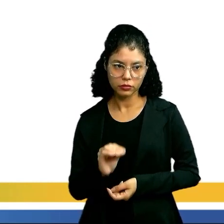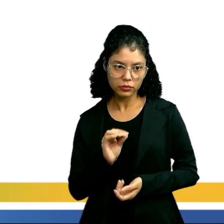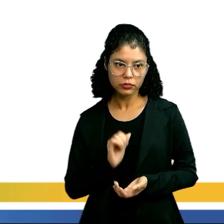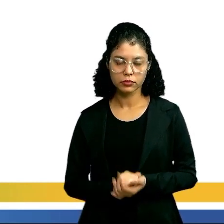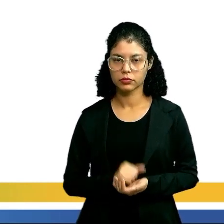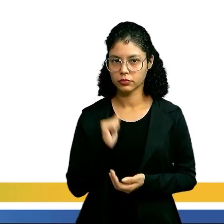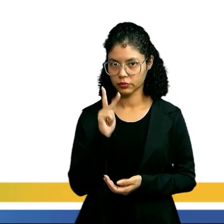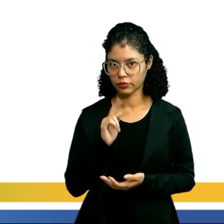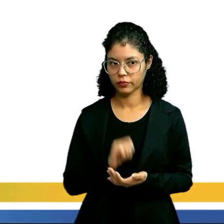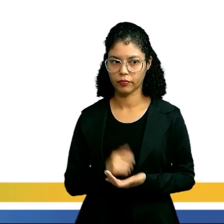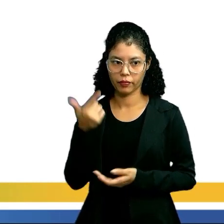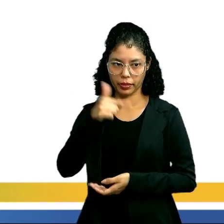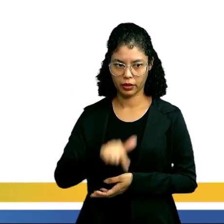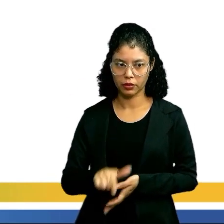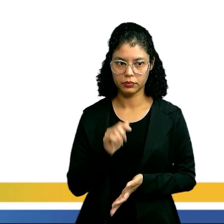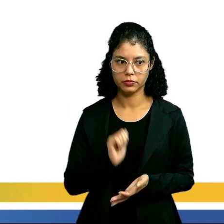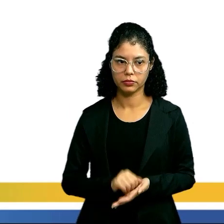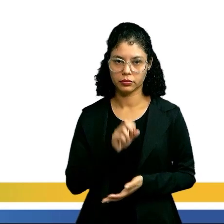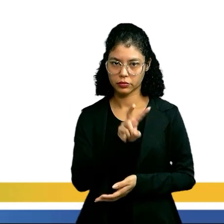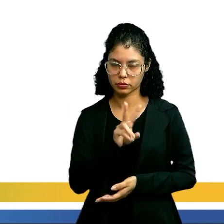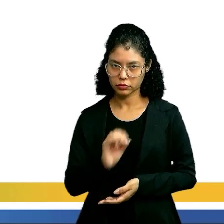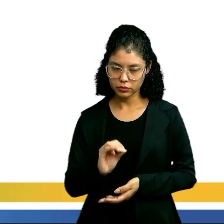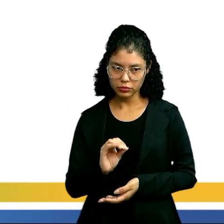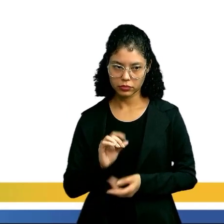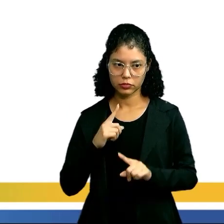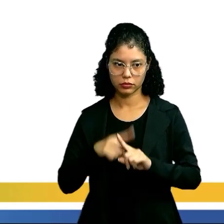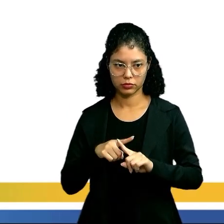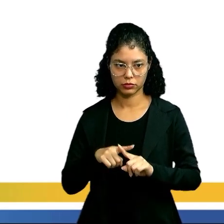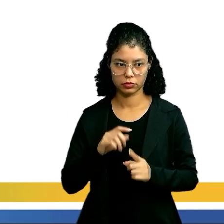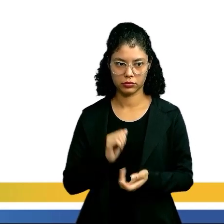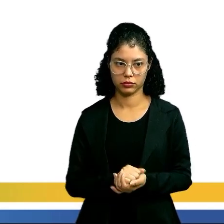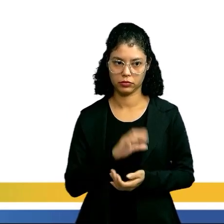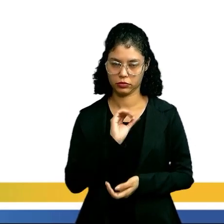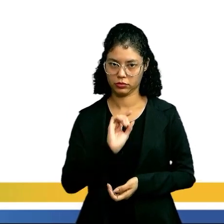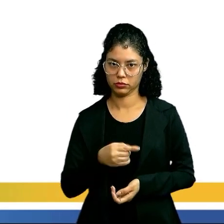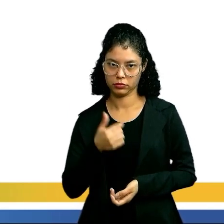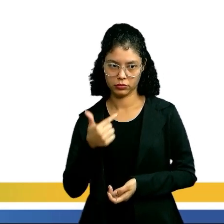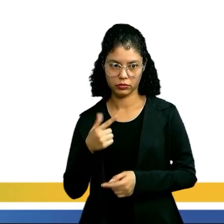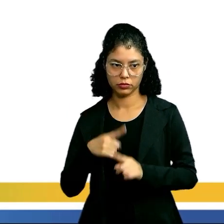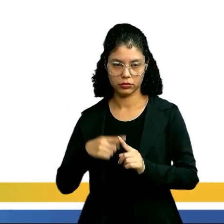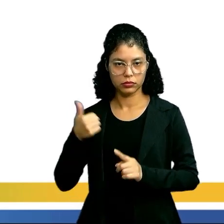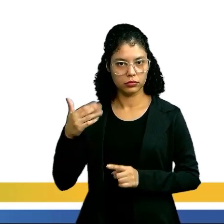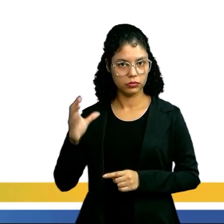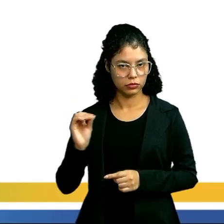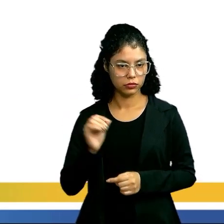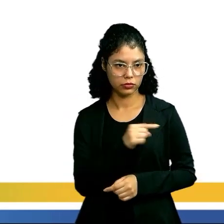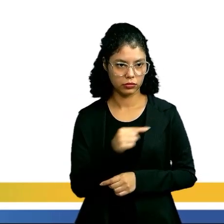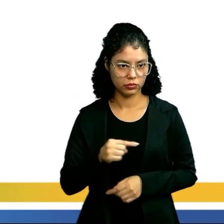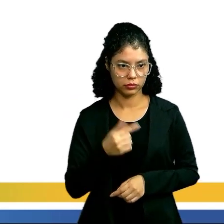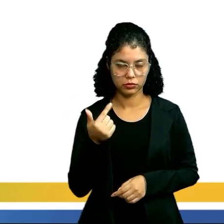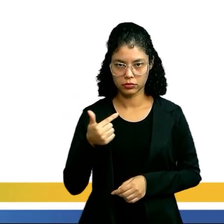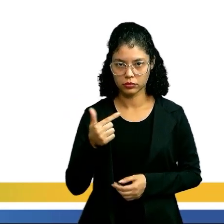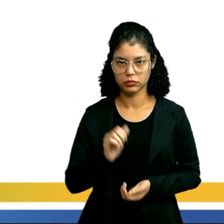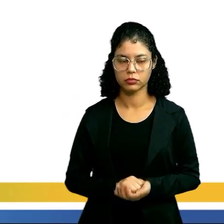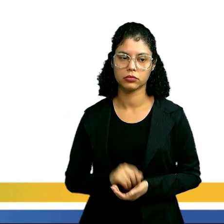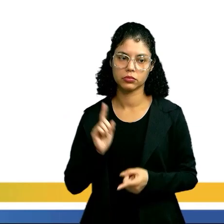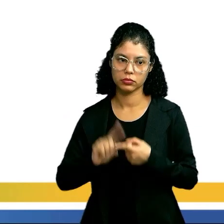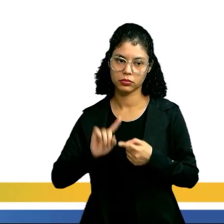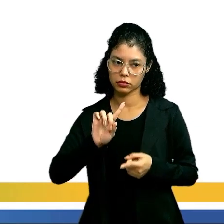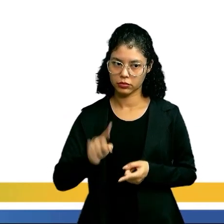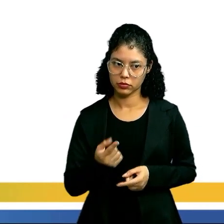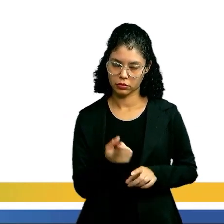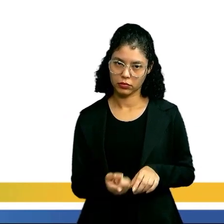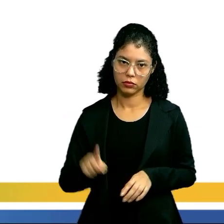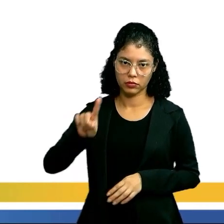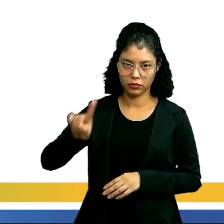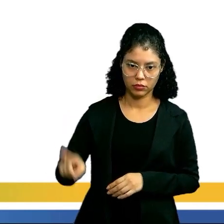Tá? Aqui repete, V0 vezes 0,2 vezes 10 é menos 2, tá? Porque a vírgula anda uma casa